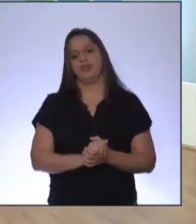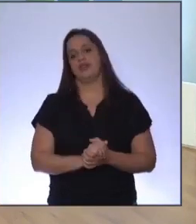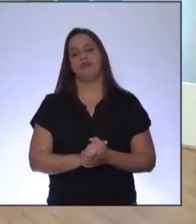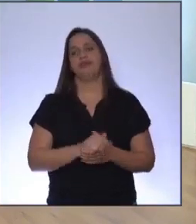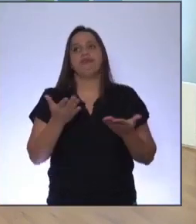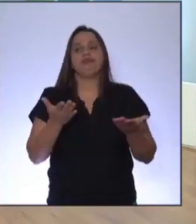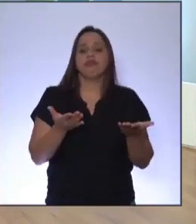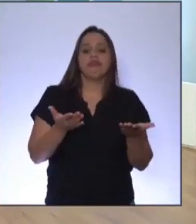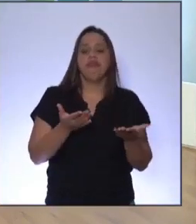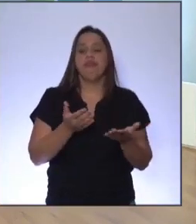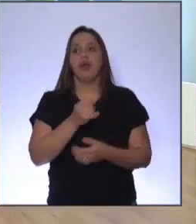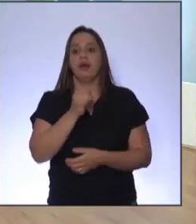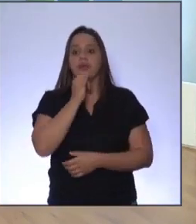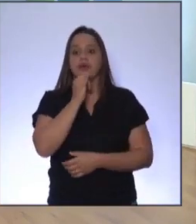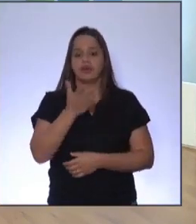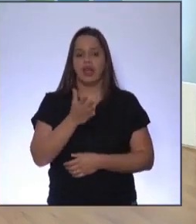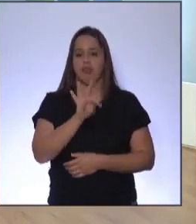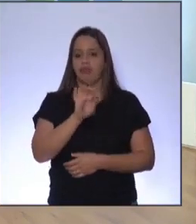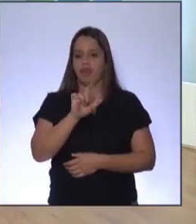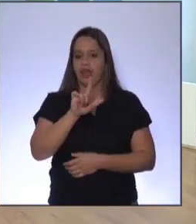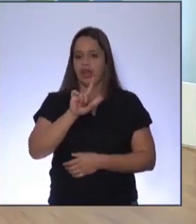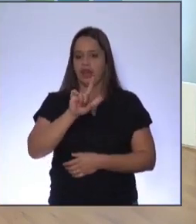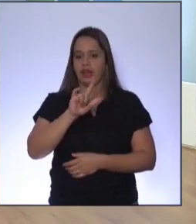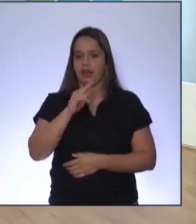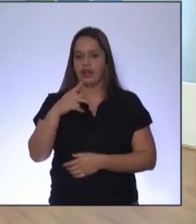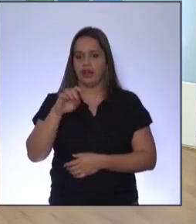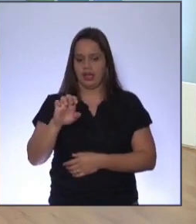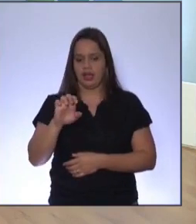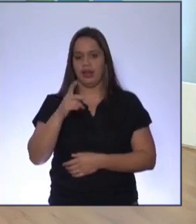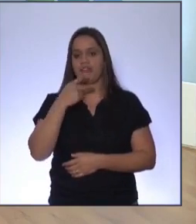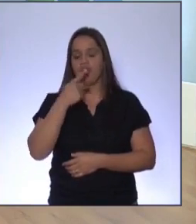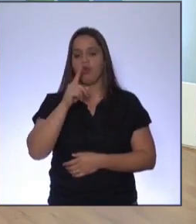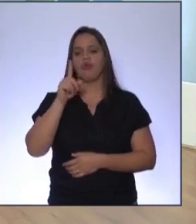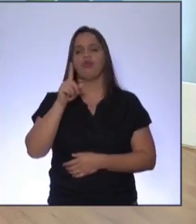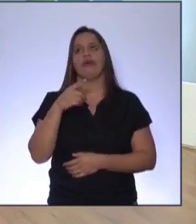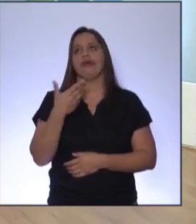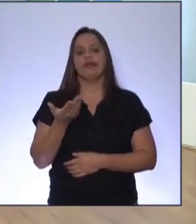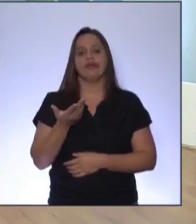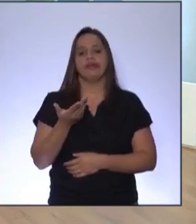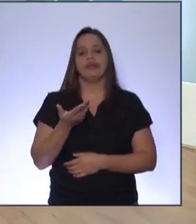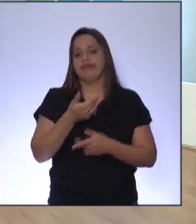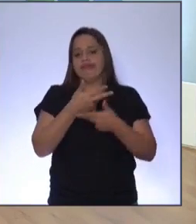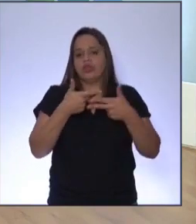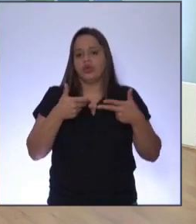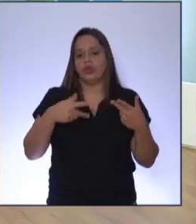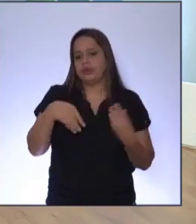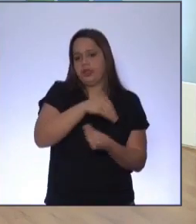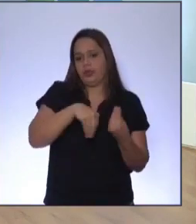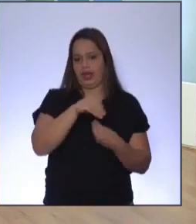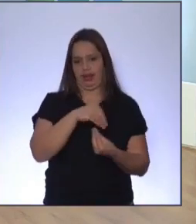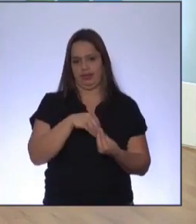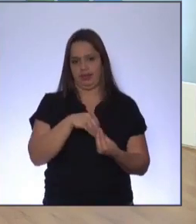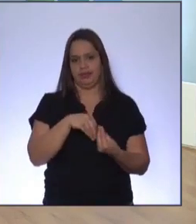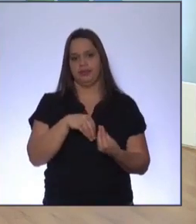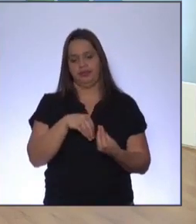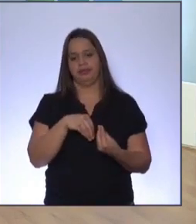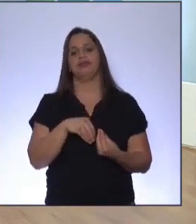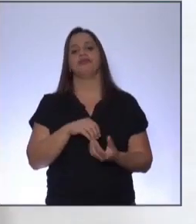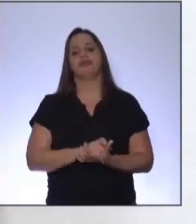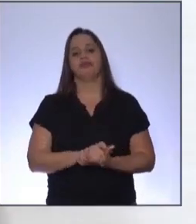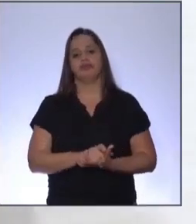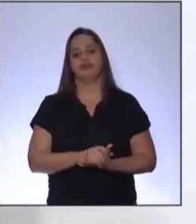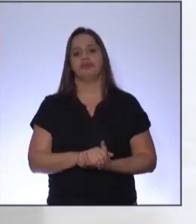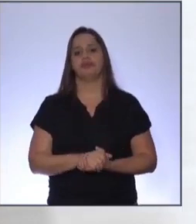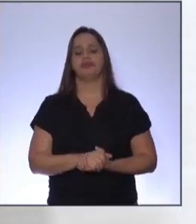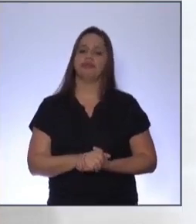Por exemplo, o Felipe falou assim, são coisas misturadas, coisas misturadas. Coisas misturadas.